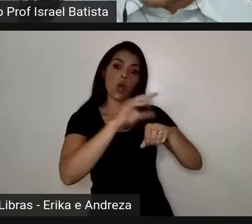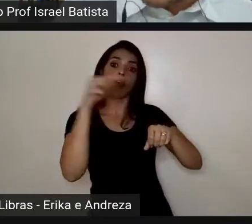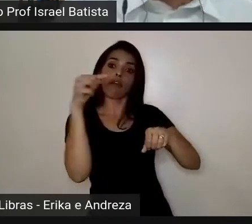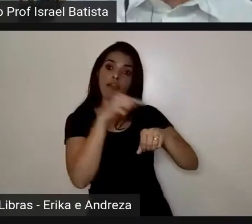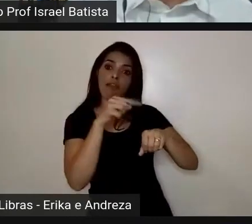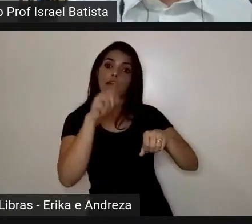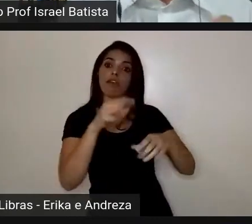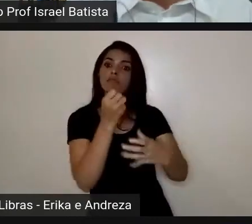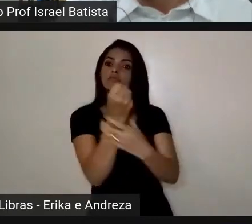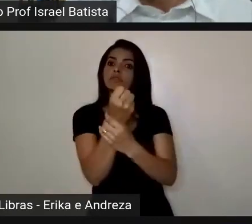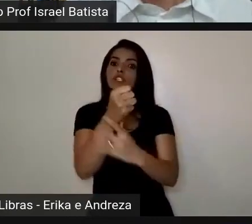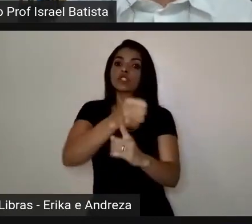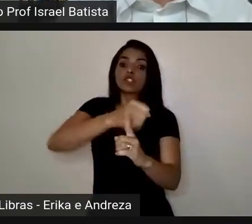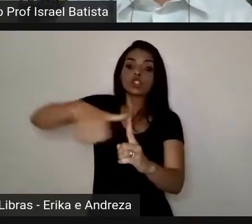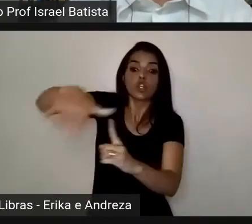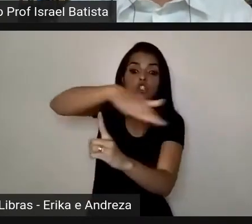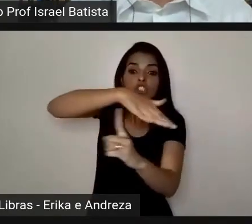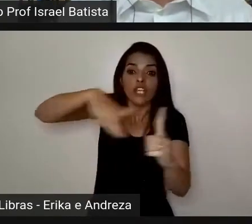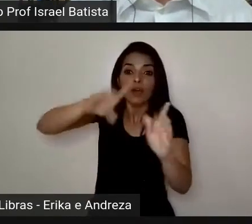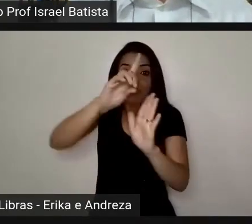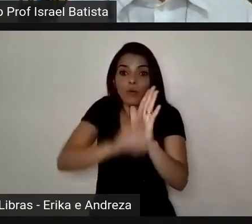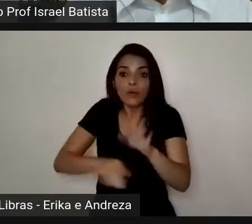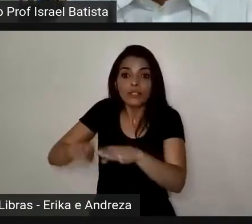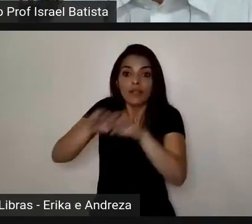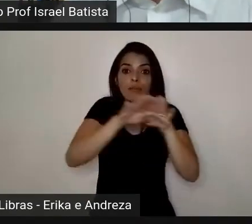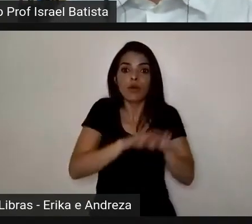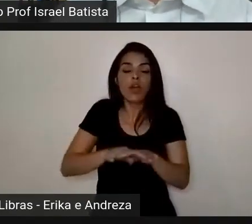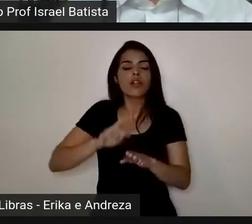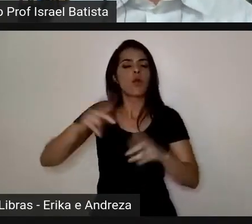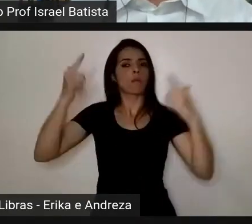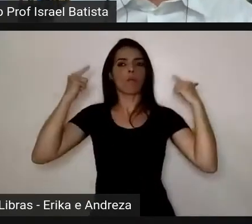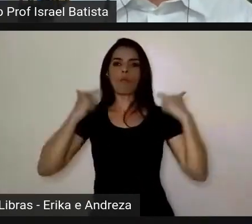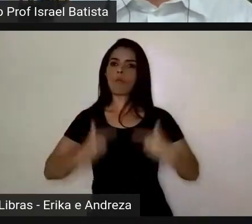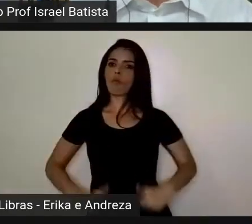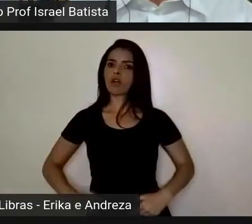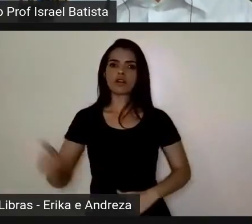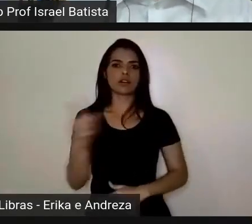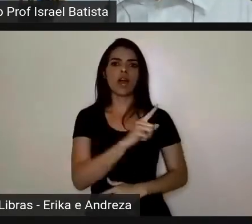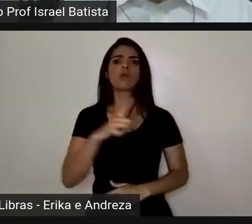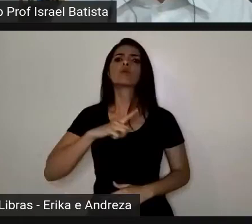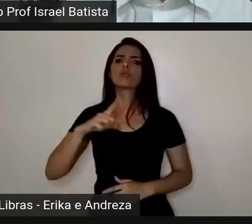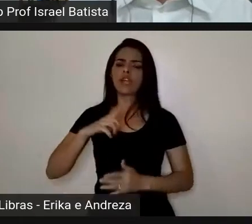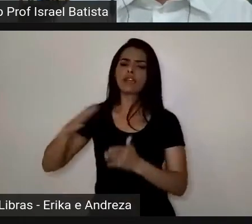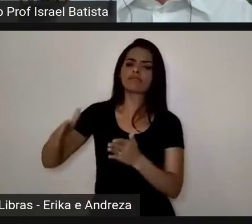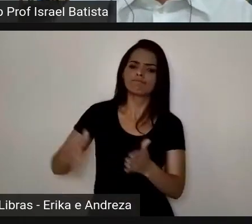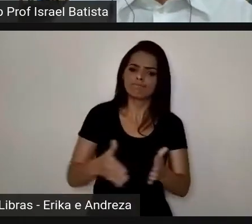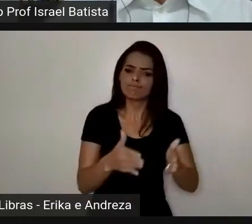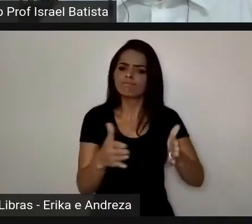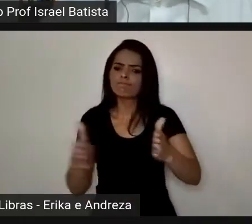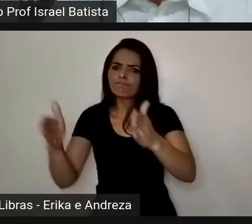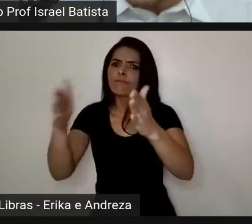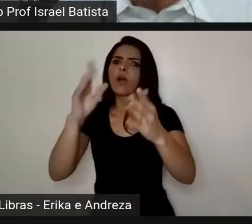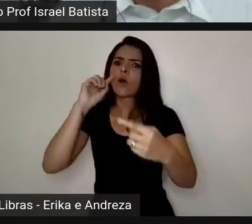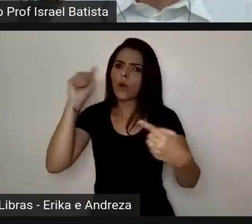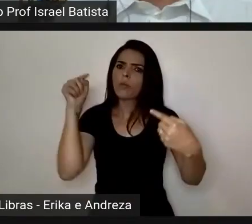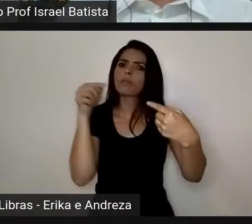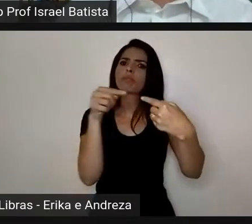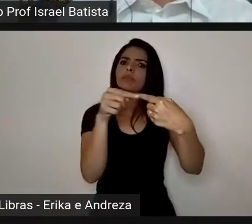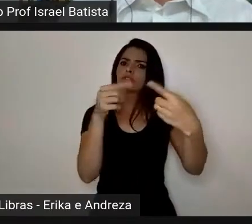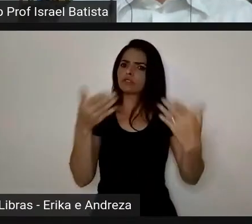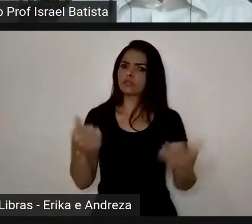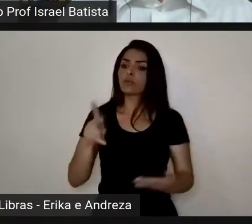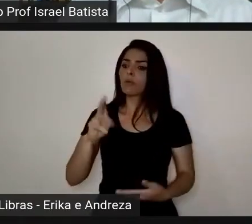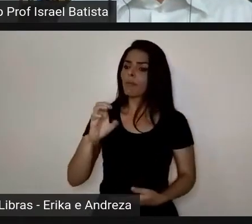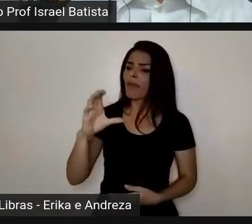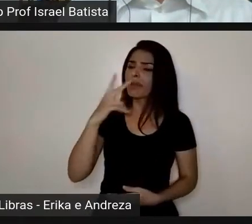Constituição social-democrata, ela não é imparcial, ela determina rumos, né? Eu vejo essa PEC como muito